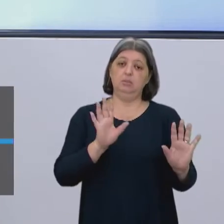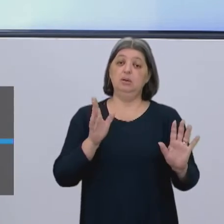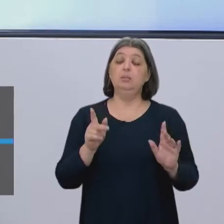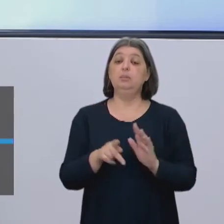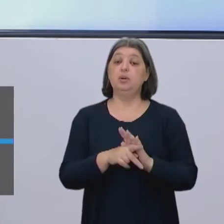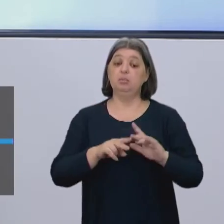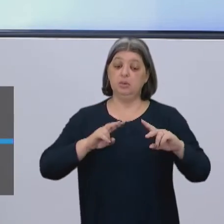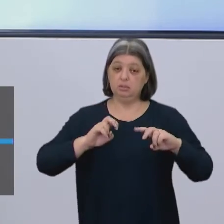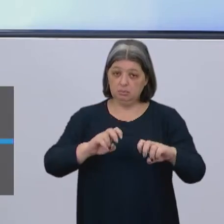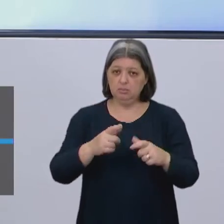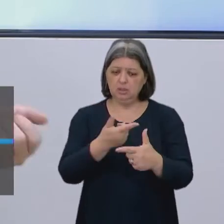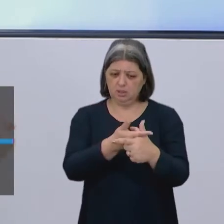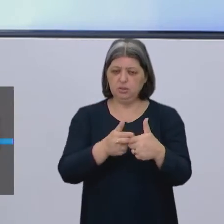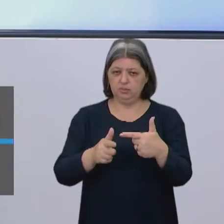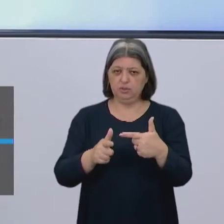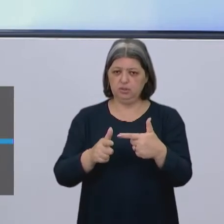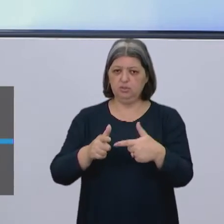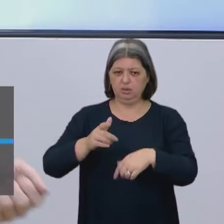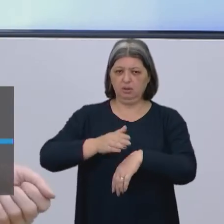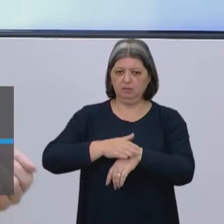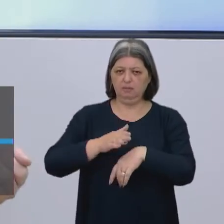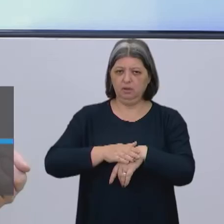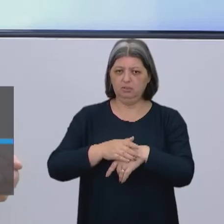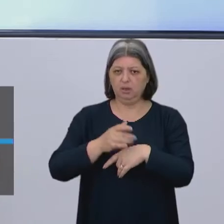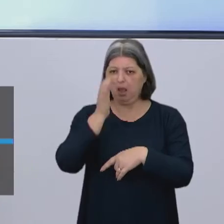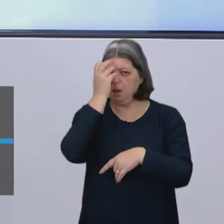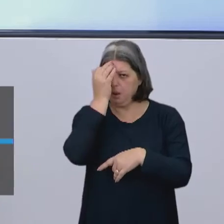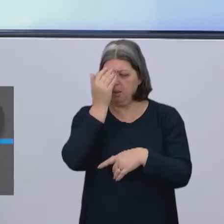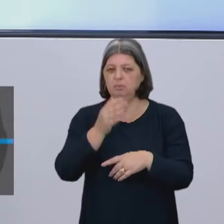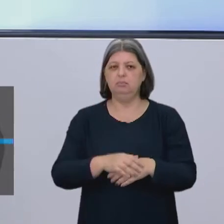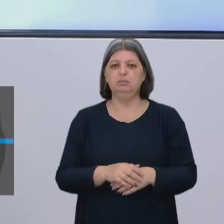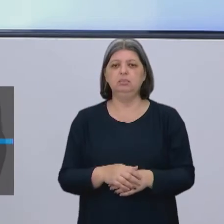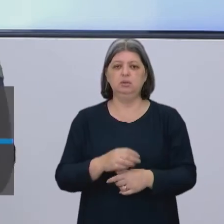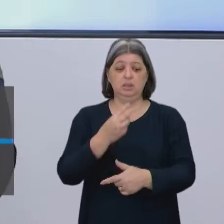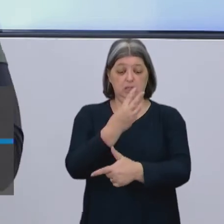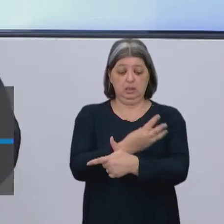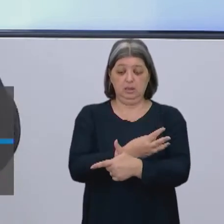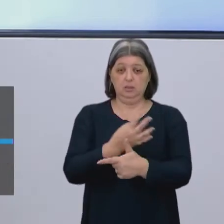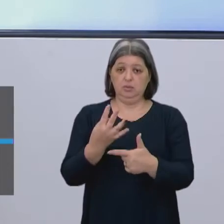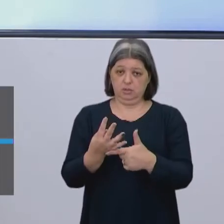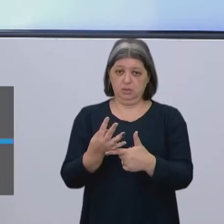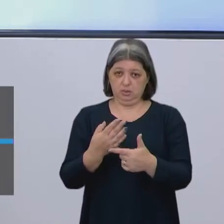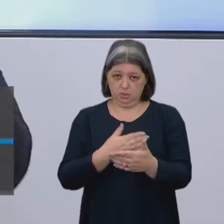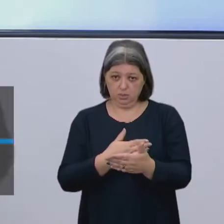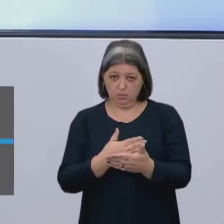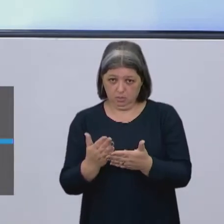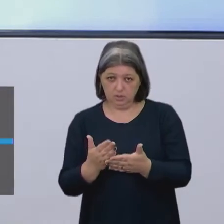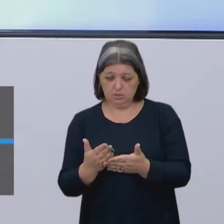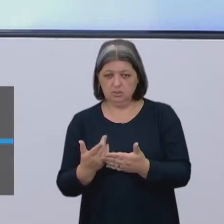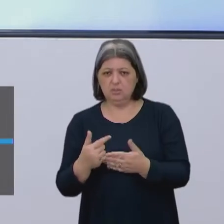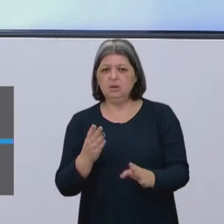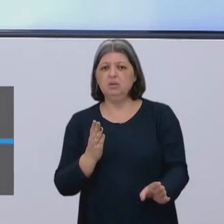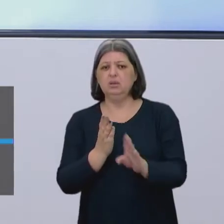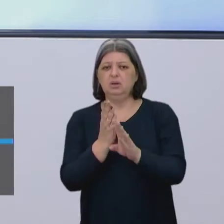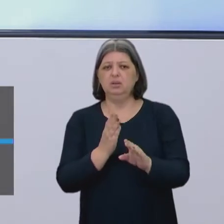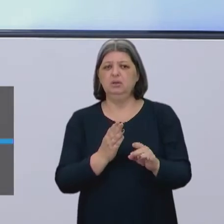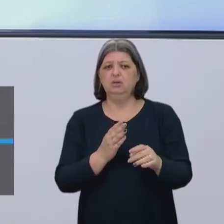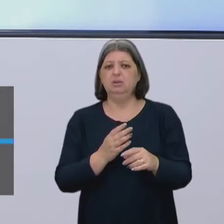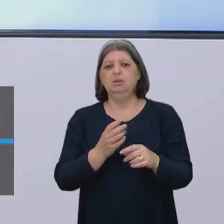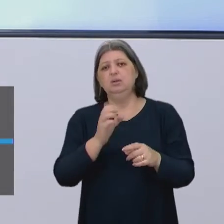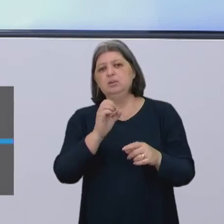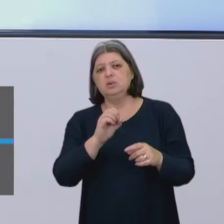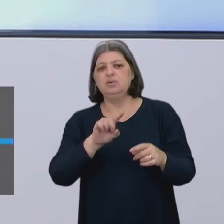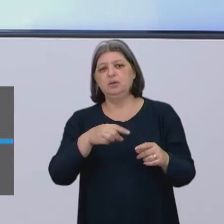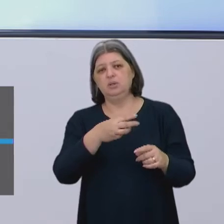quê? Dividir mesmo. Fazer na raça, dividir 3 por 4. Você dividiu? Começou a dividir? Você encontrou quanto?